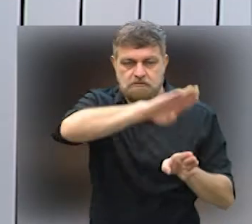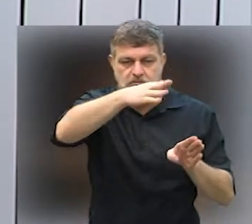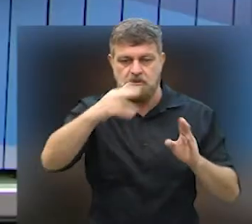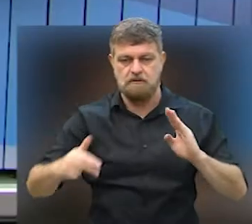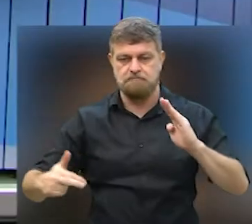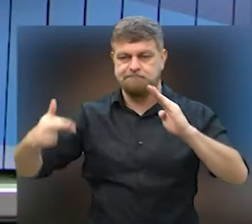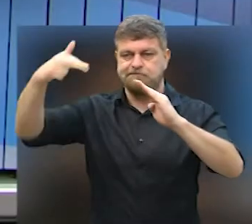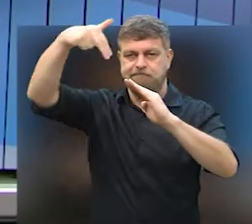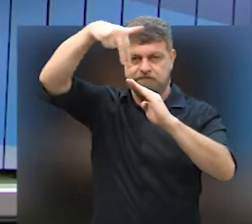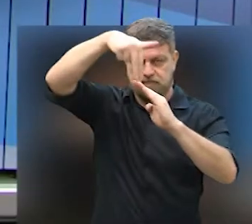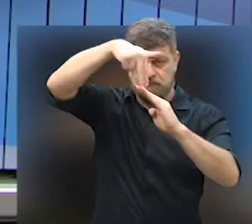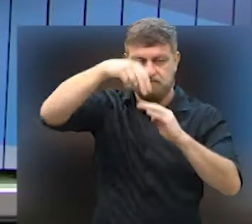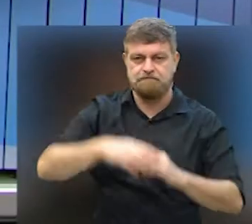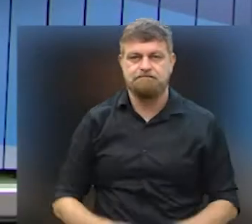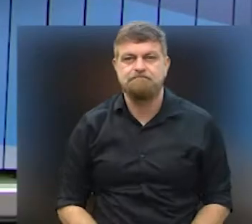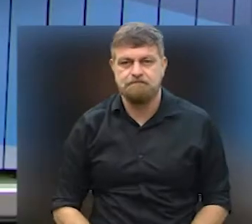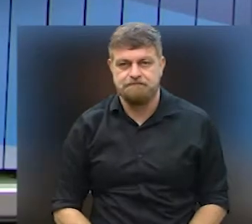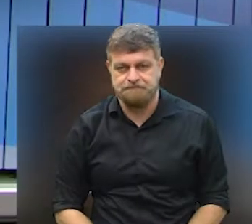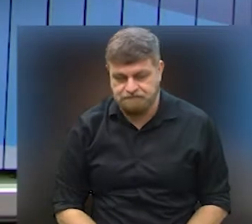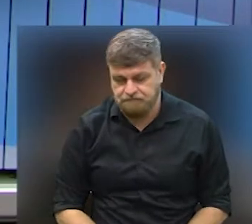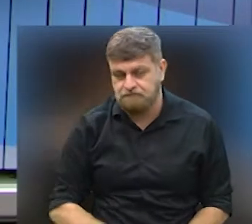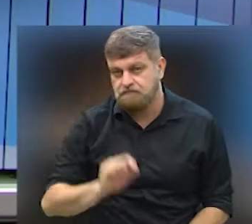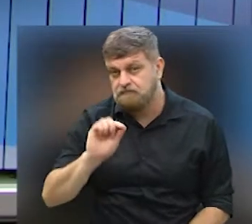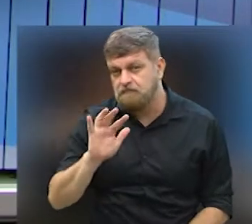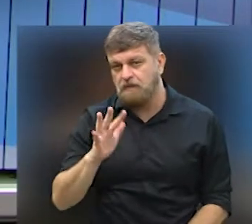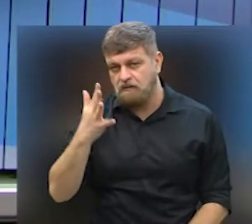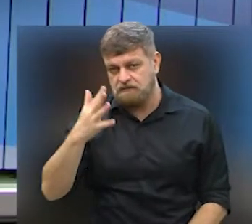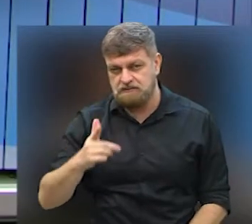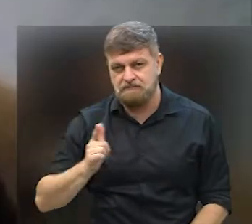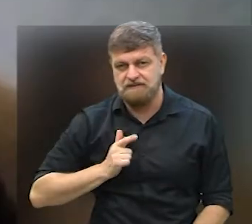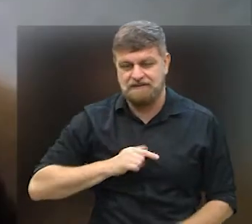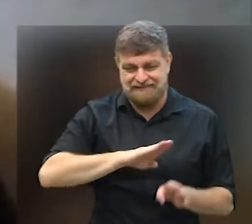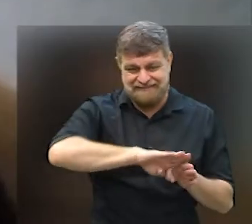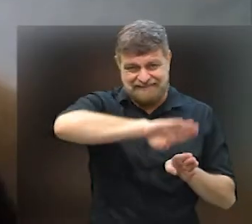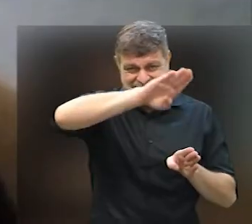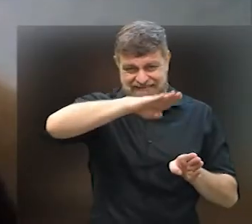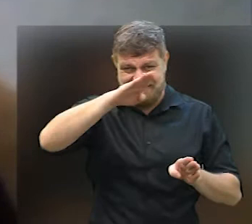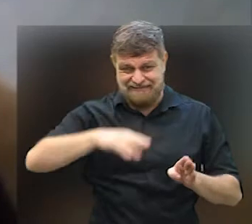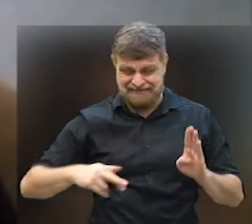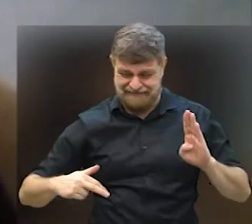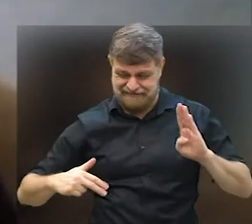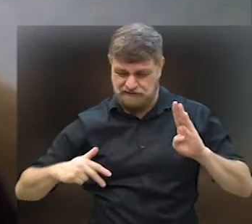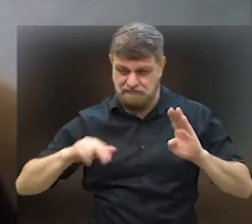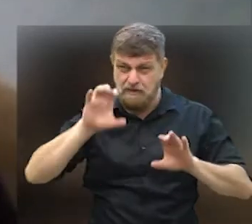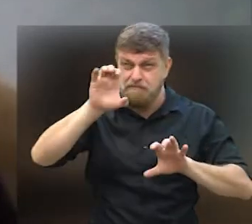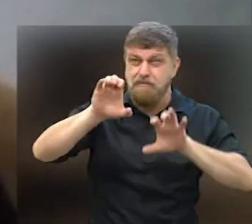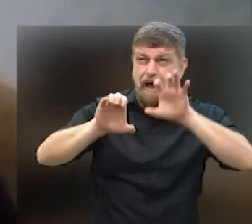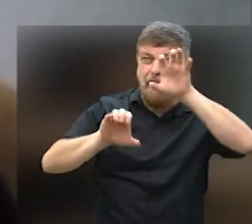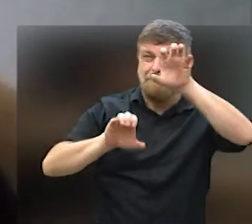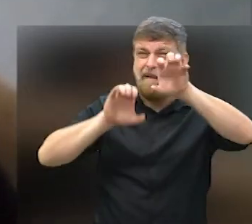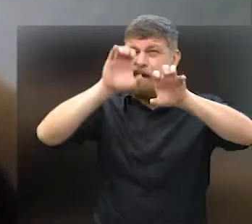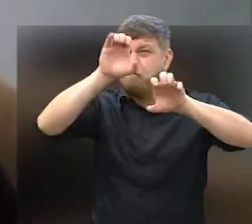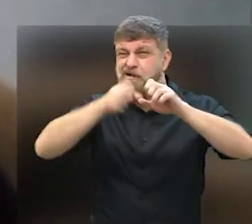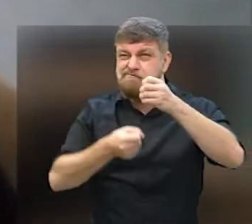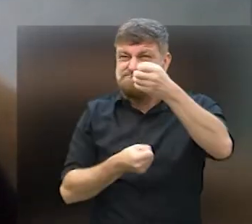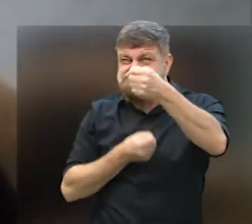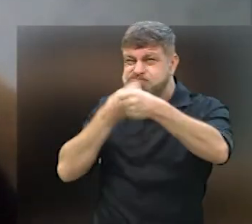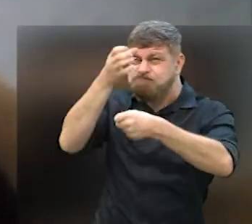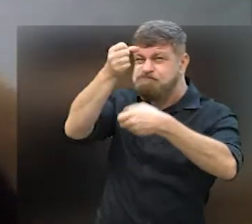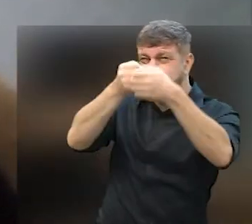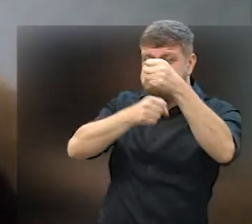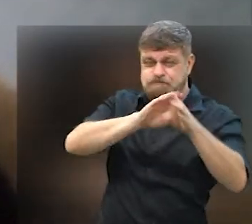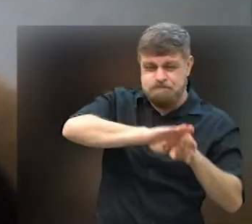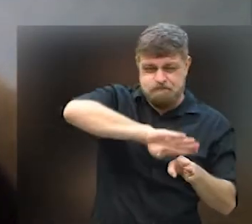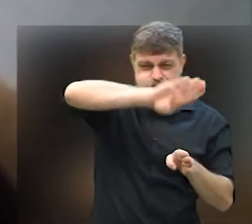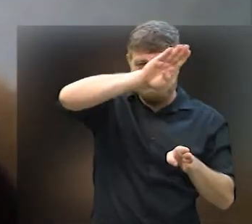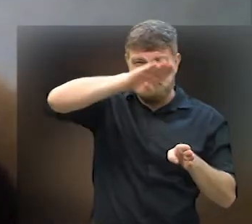expedição? Sem dúvida nenhuma, a expedição Everest, a escalada Everest exige uma